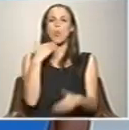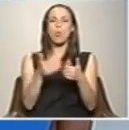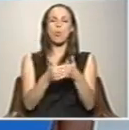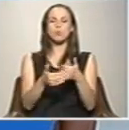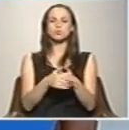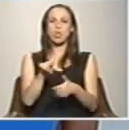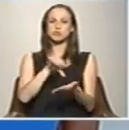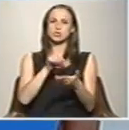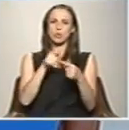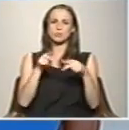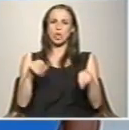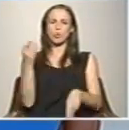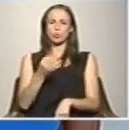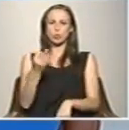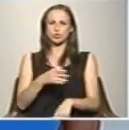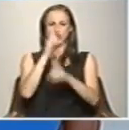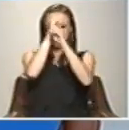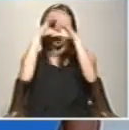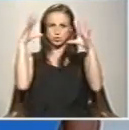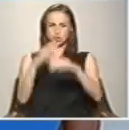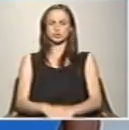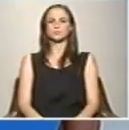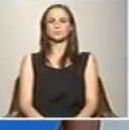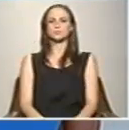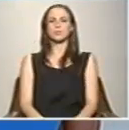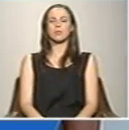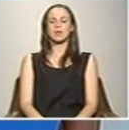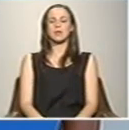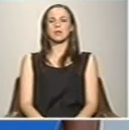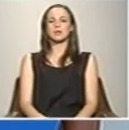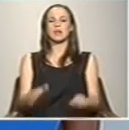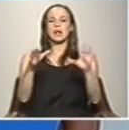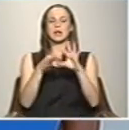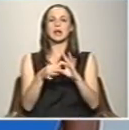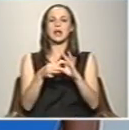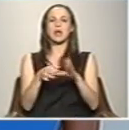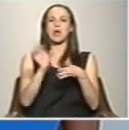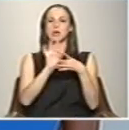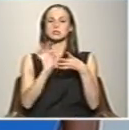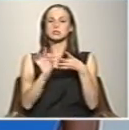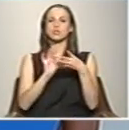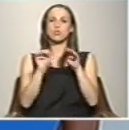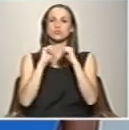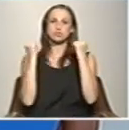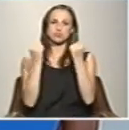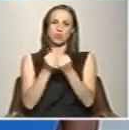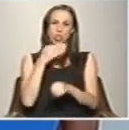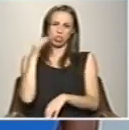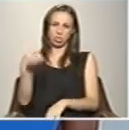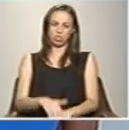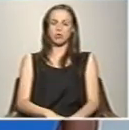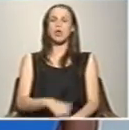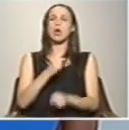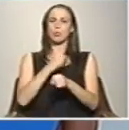do Porto. As conclusões existem quer ao nível da caracterização sociodemográfica,